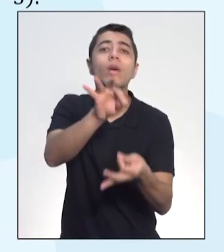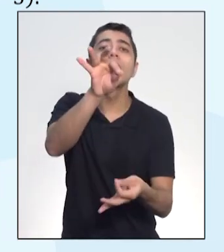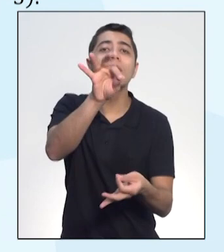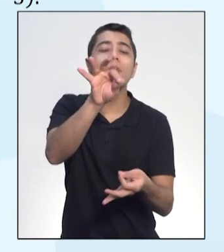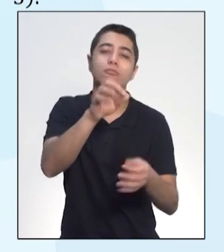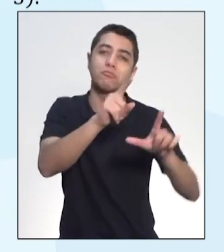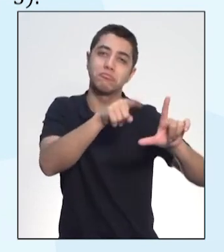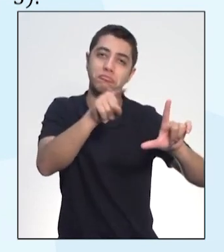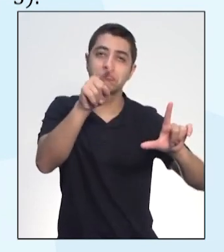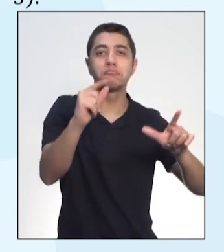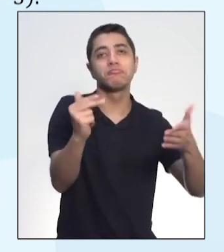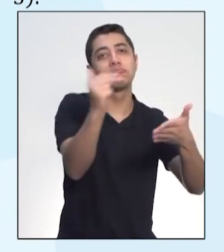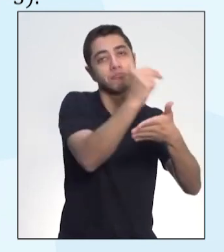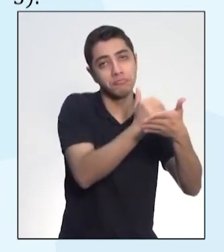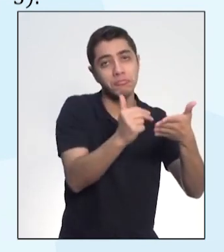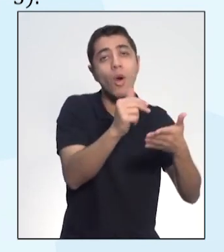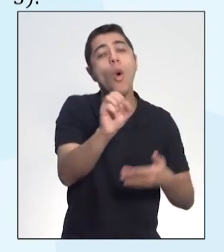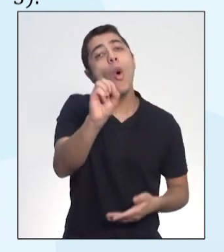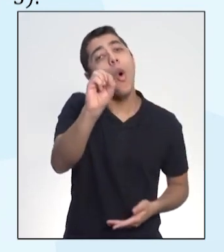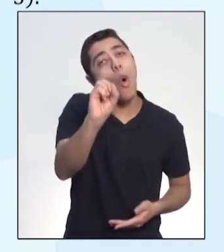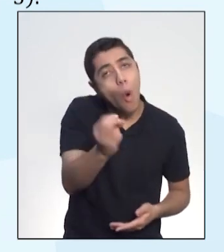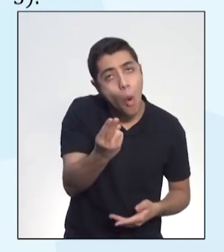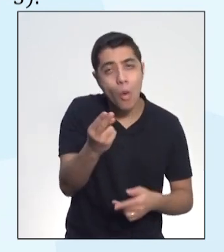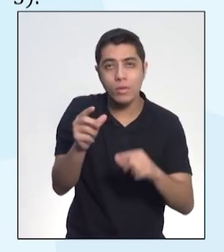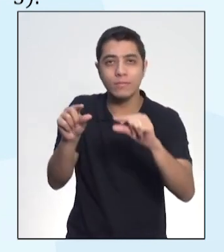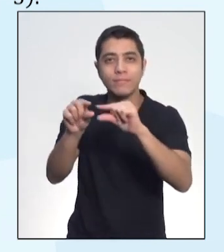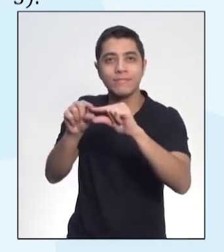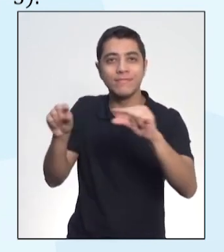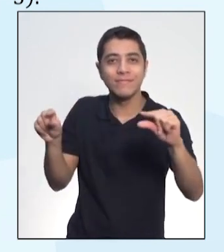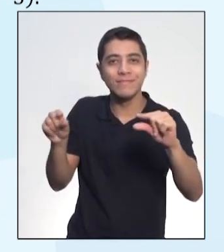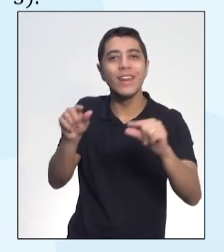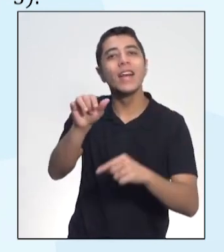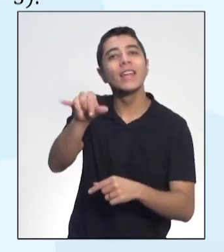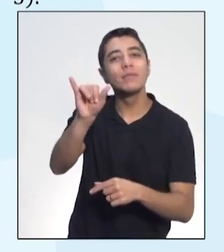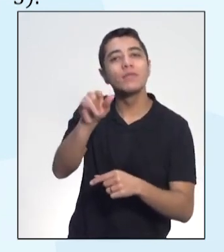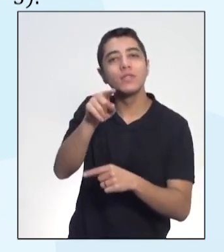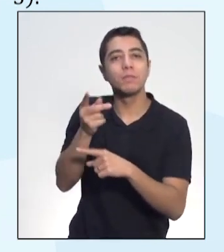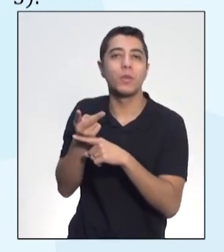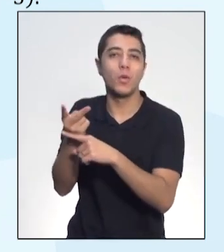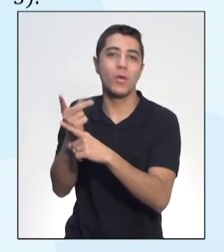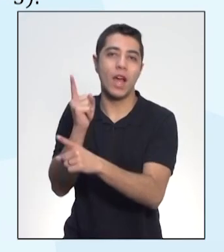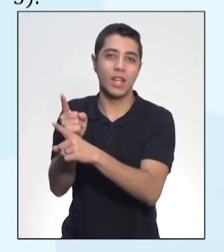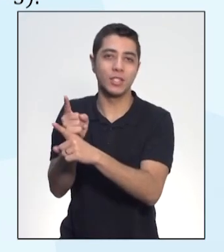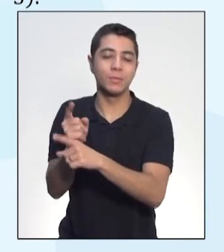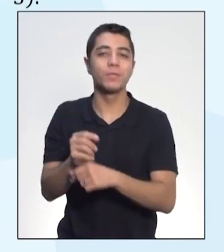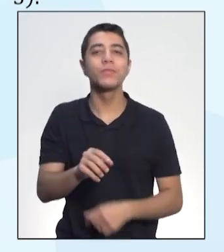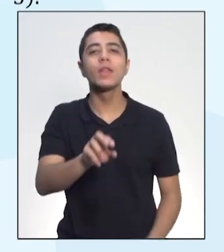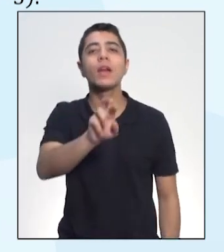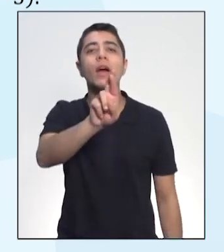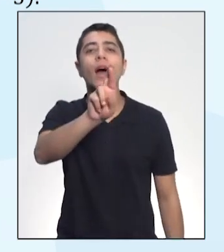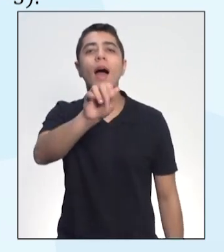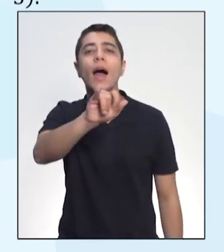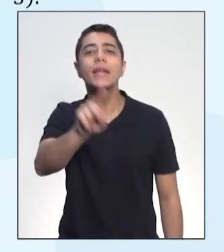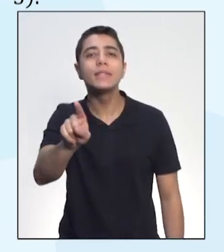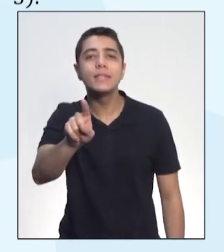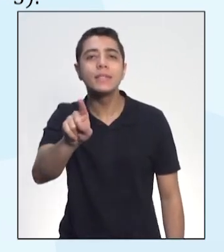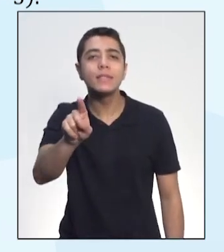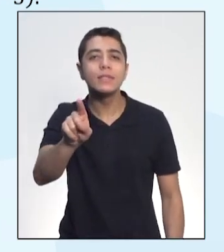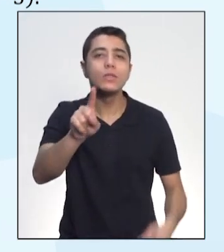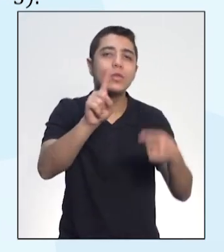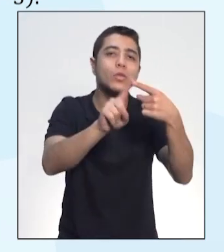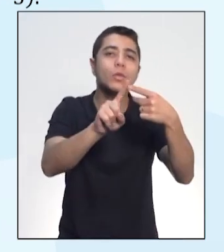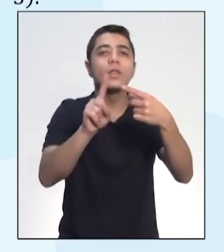X, eu posso olhar pelo gráfico, se eu tiver, ou eu posso fazer o Bhaskara. E, professora, e o vértice? Se eu tiver o gráfico, eu olho pelo